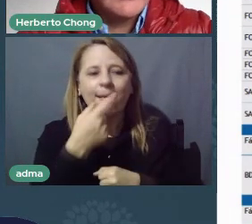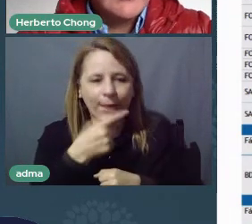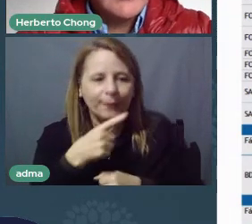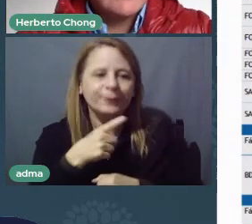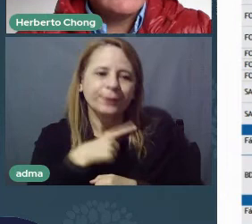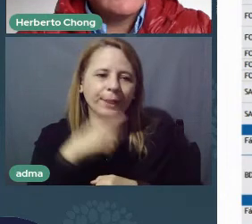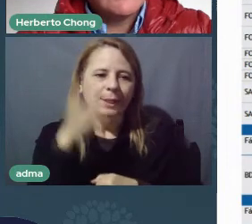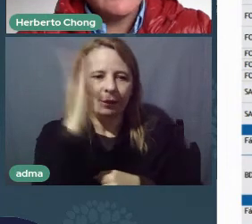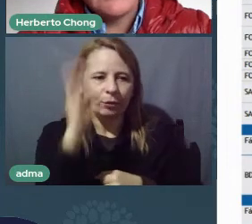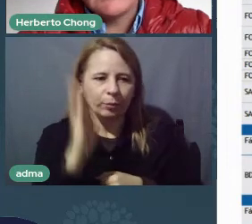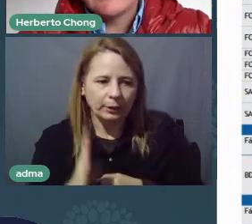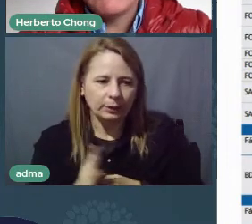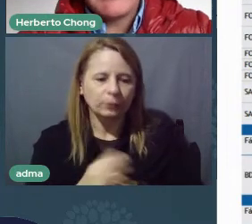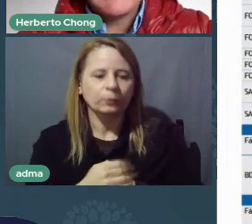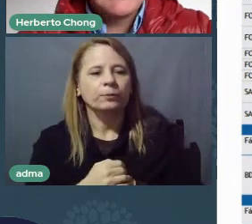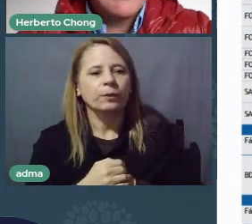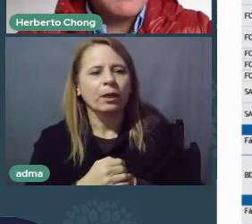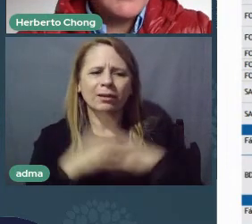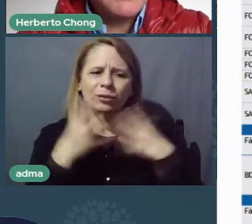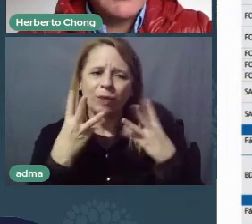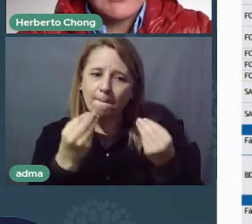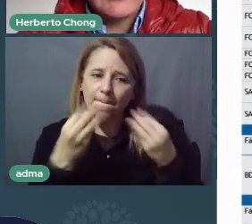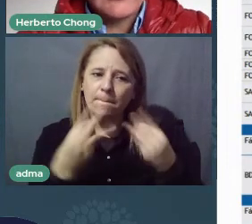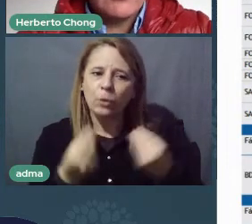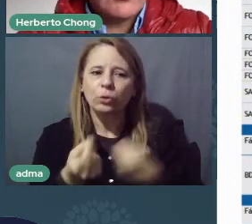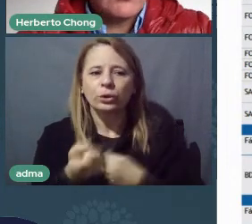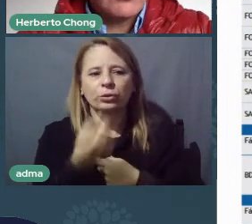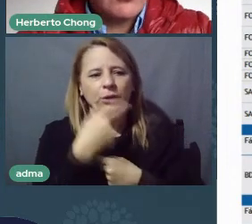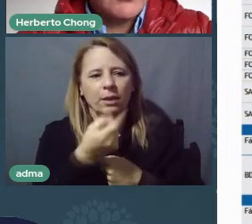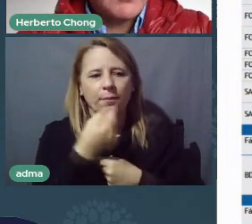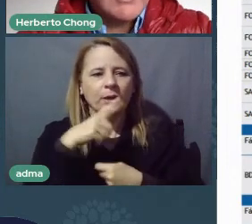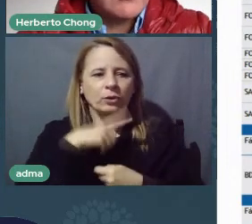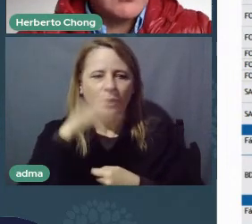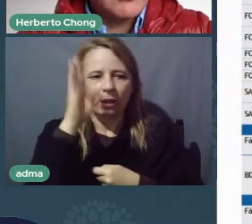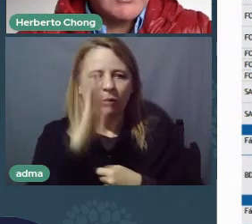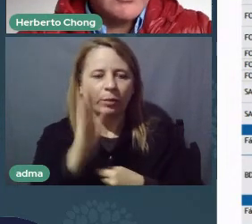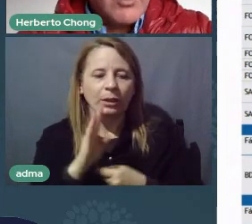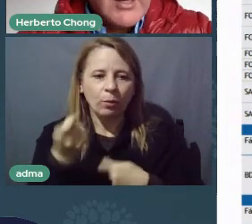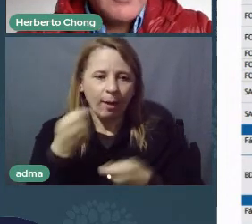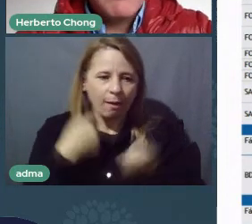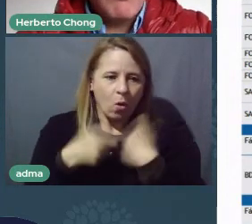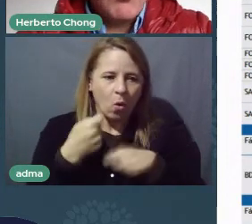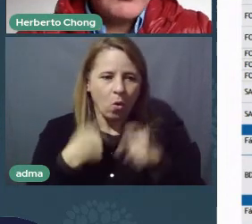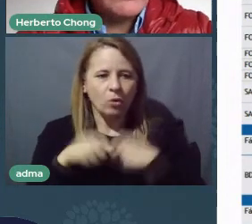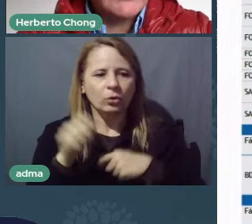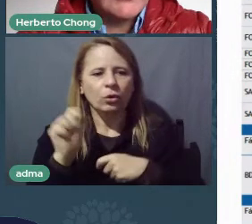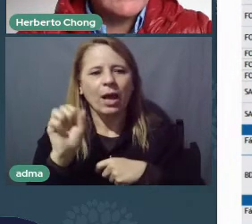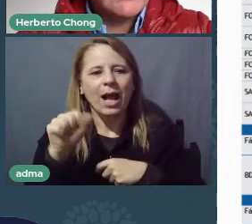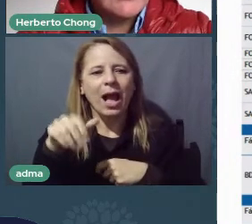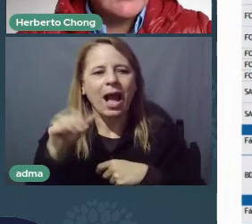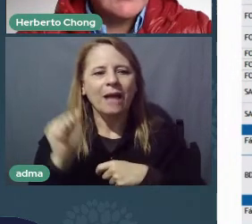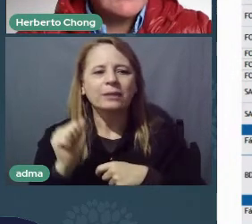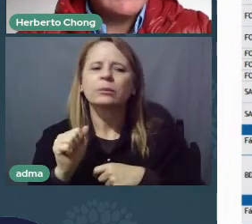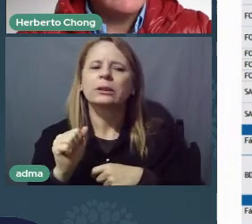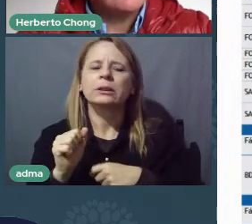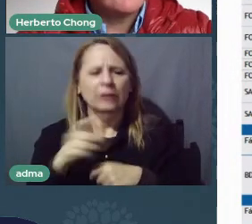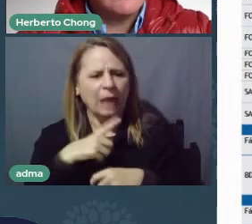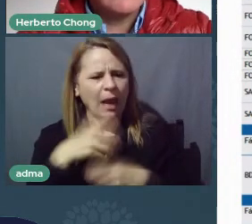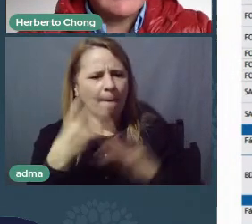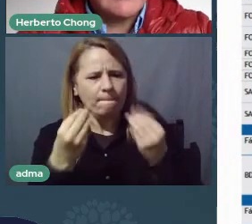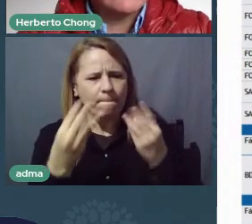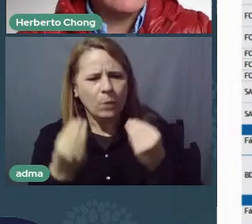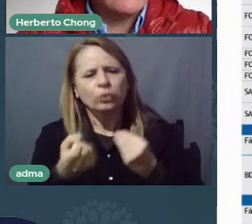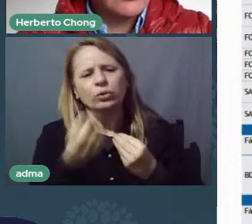no Brasil. Então, vocês vejam que a gente tem uma gama de medicação de controle para asma no Brasil muito grande. E